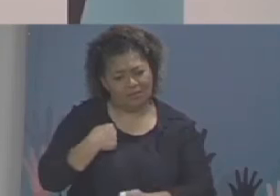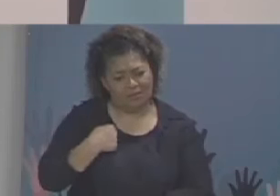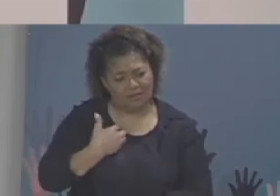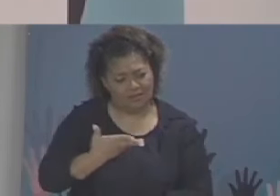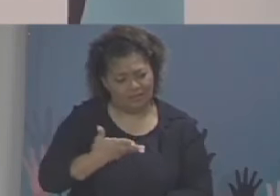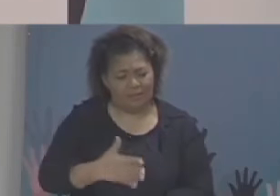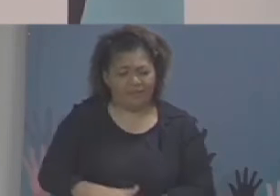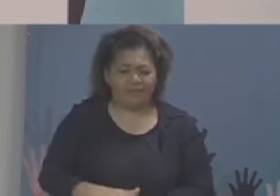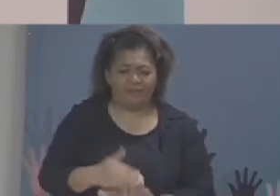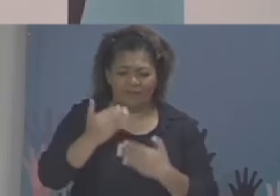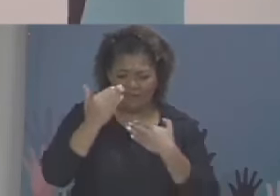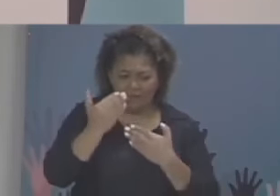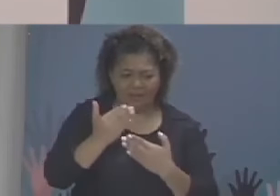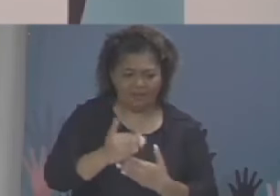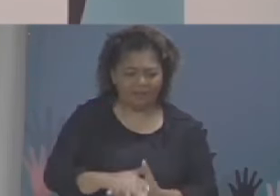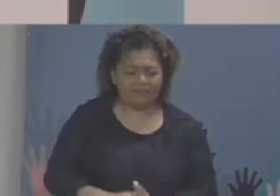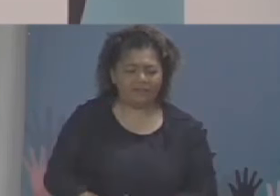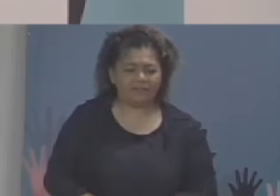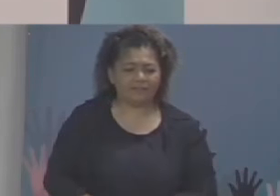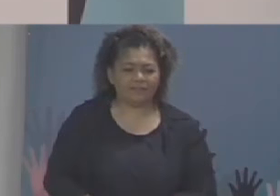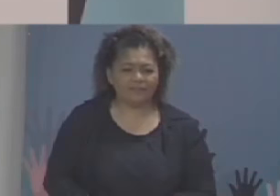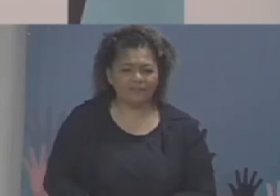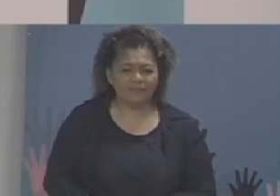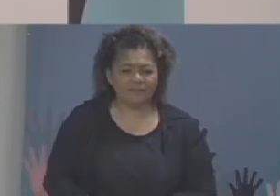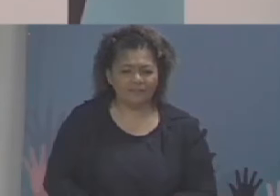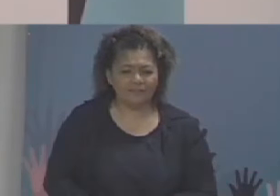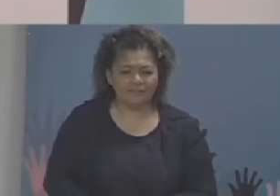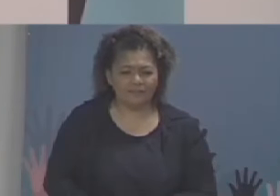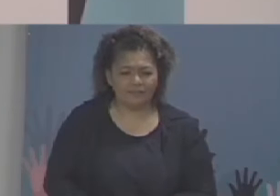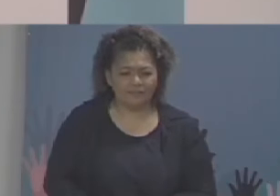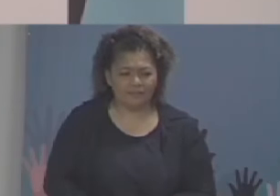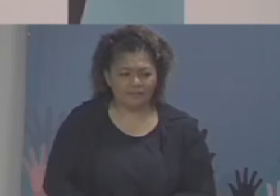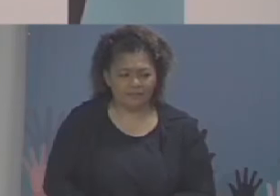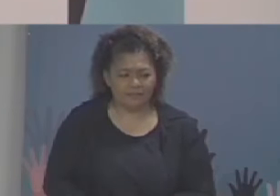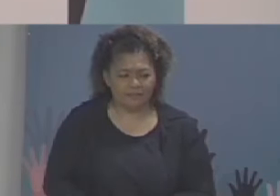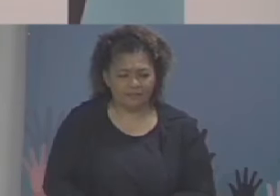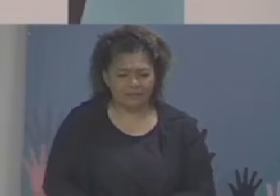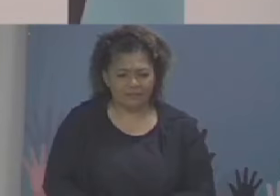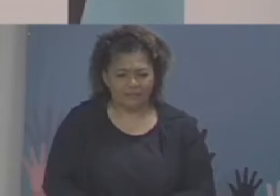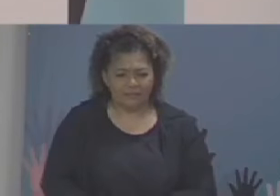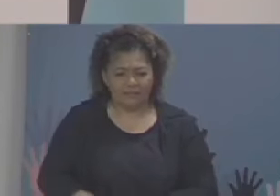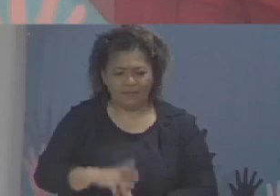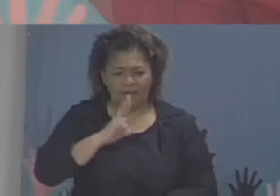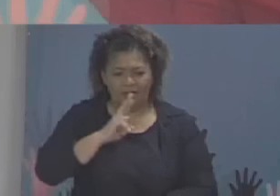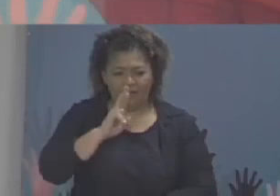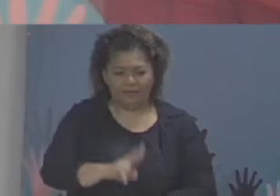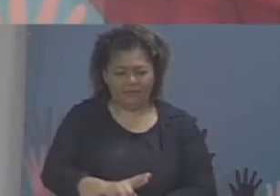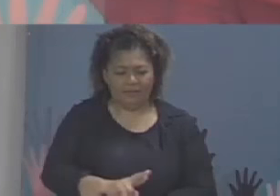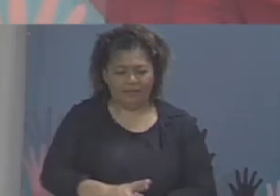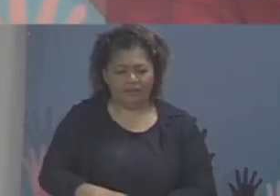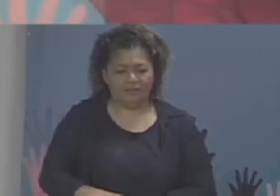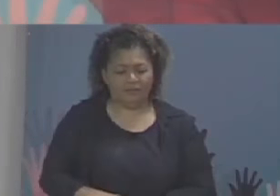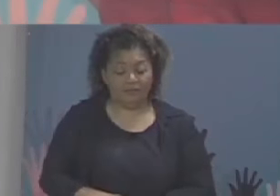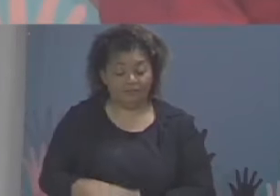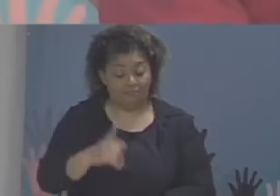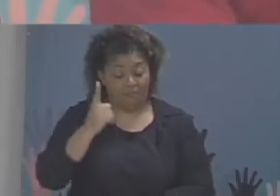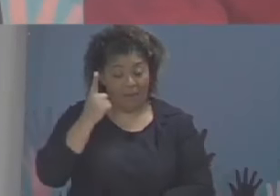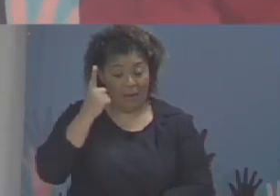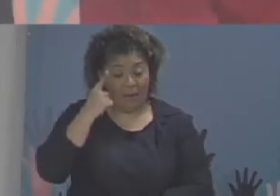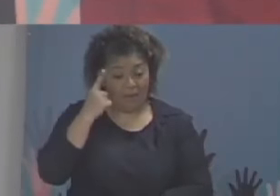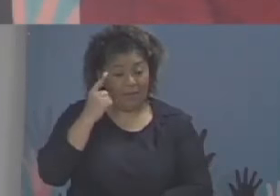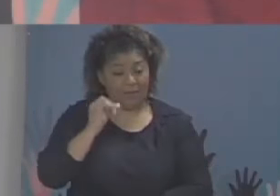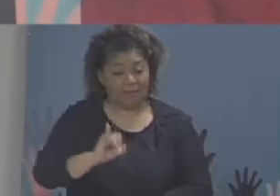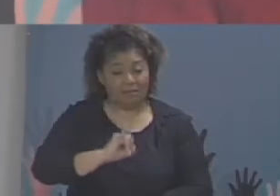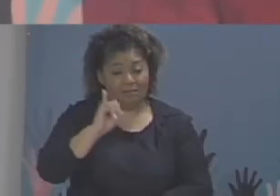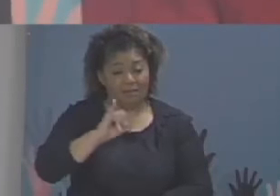Obrigado, candidato. O candidato Rogério Giannini terá 1 minuto e 30 segundos para a sua réplica. Eu acho